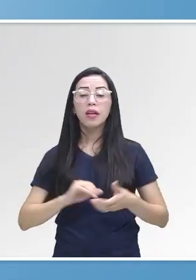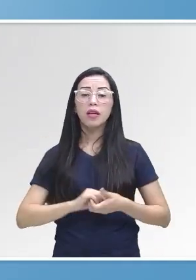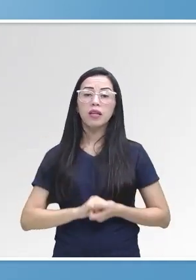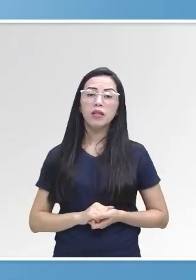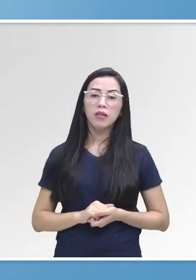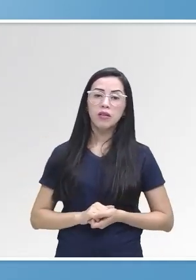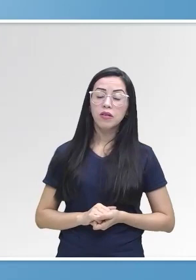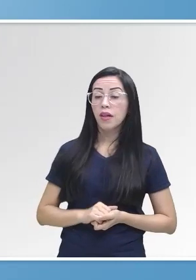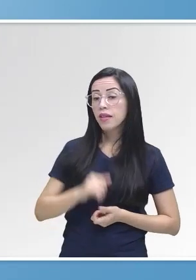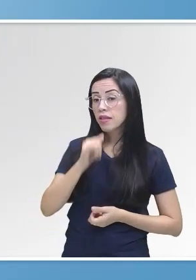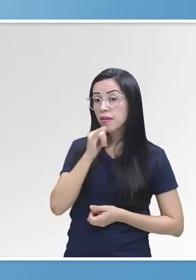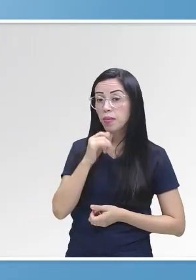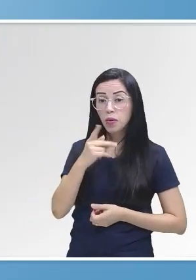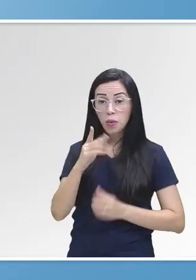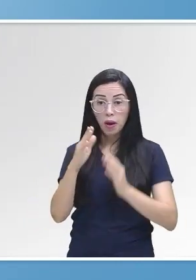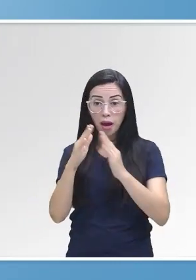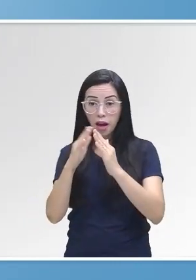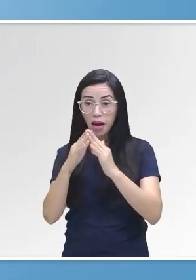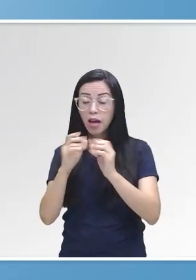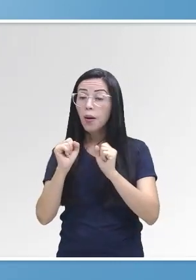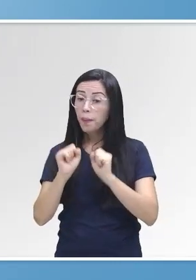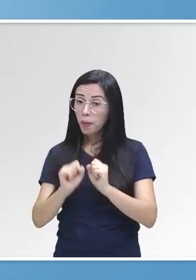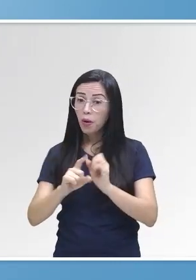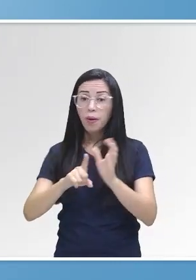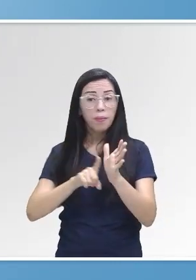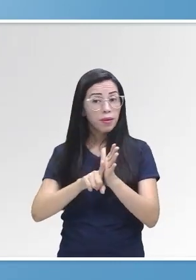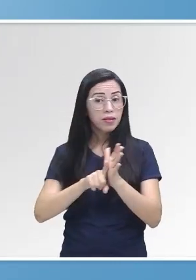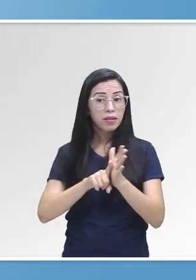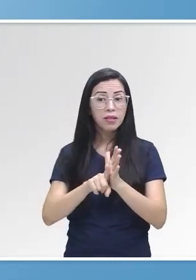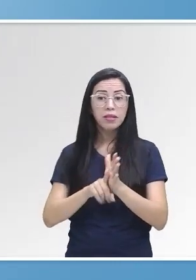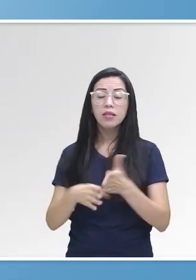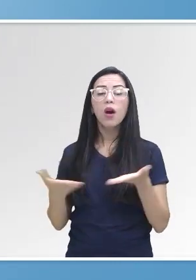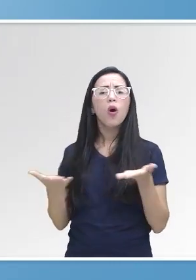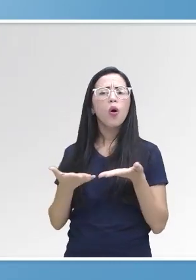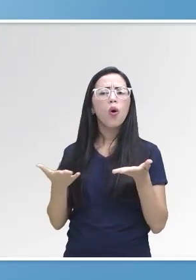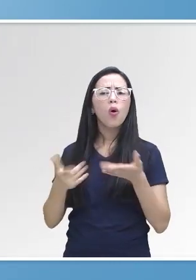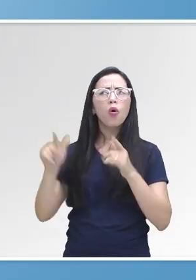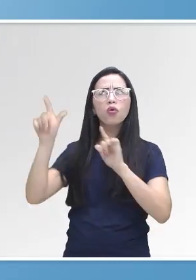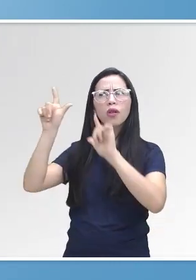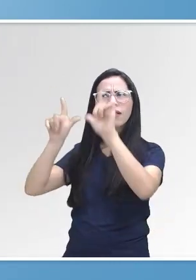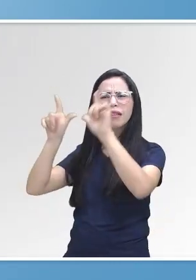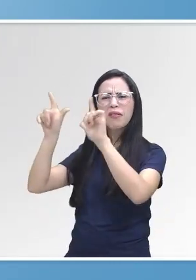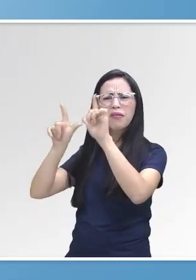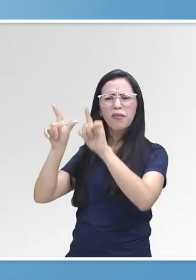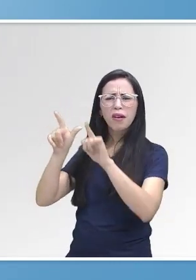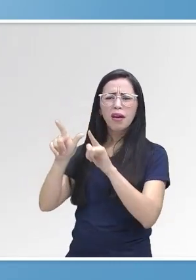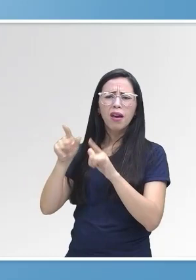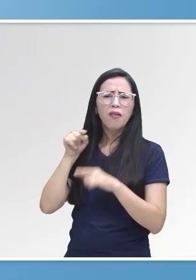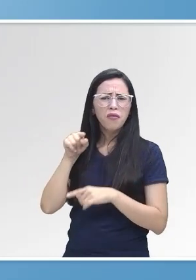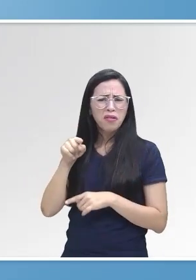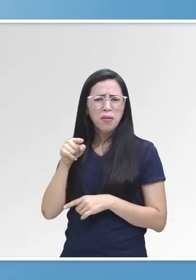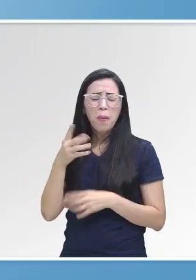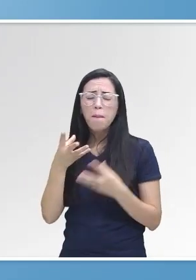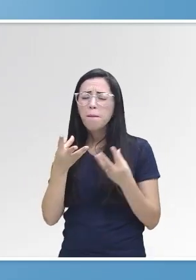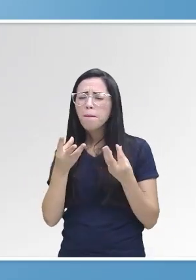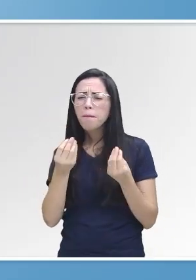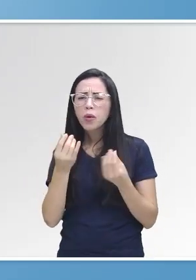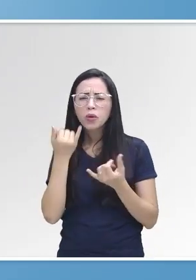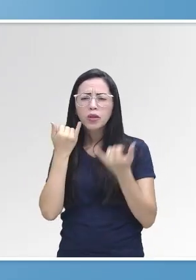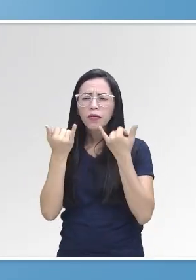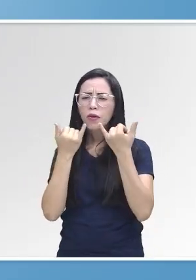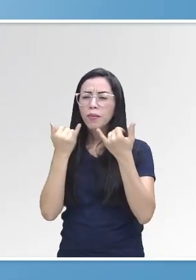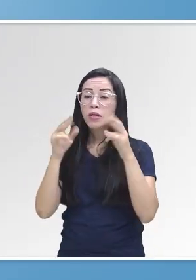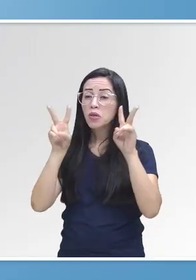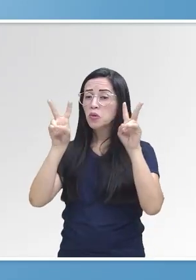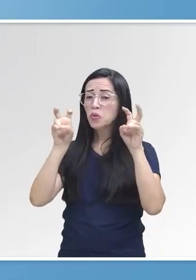na casa de vocês podem fazer pesquisa o que que a gente vê hoje na TV muito sobre o convite né Então veja lá na lá no jornal